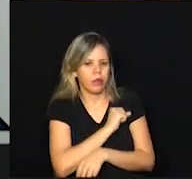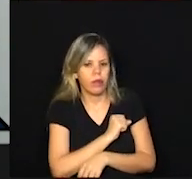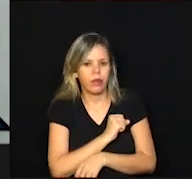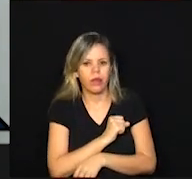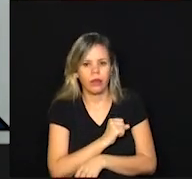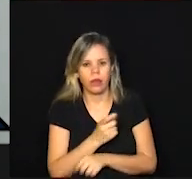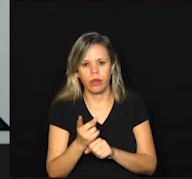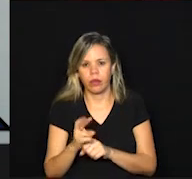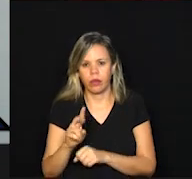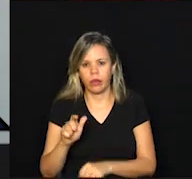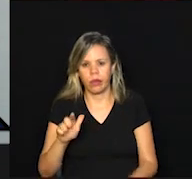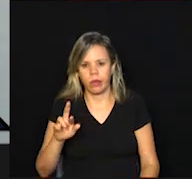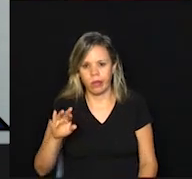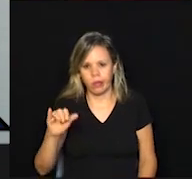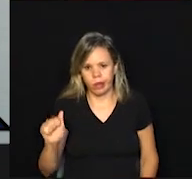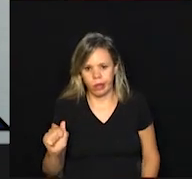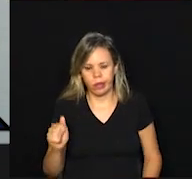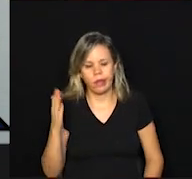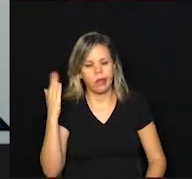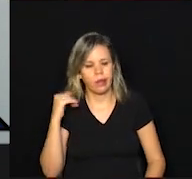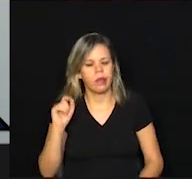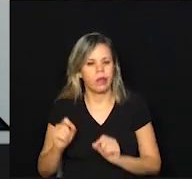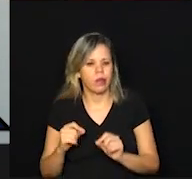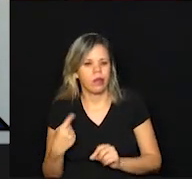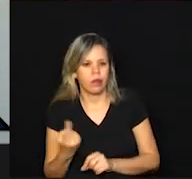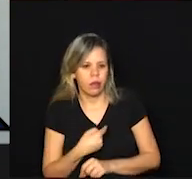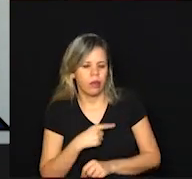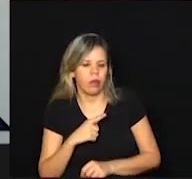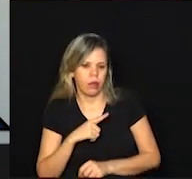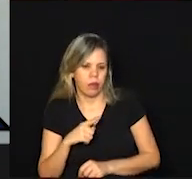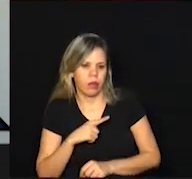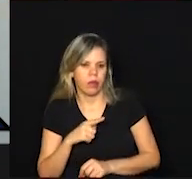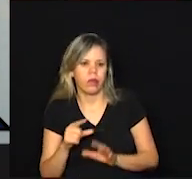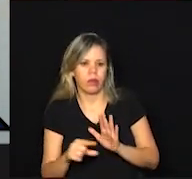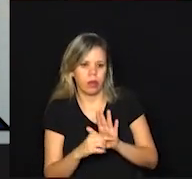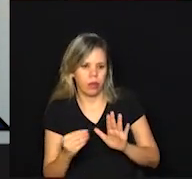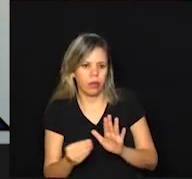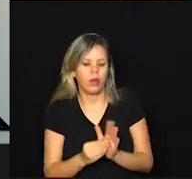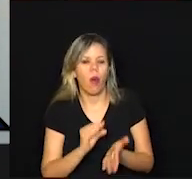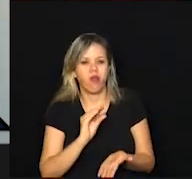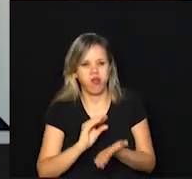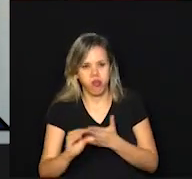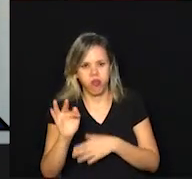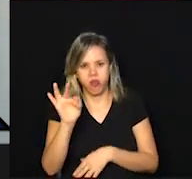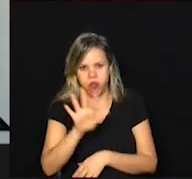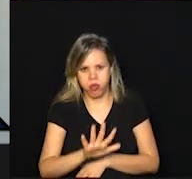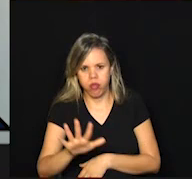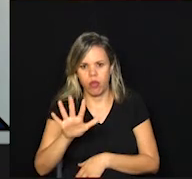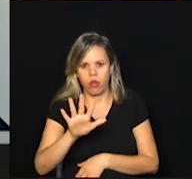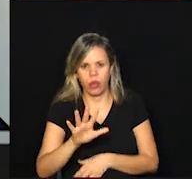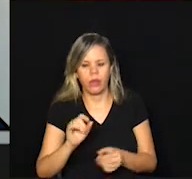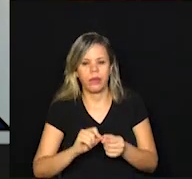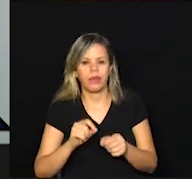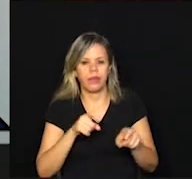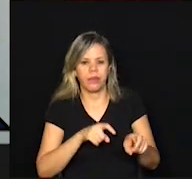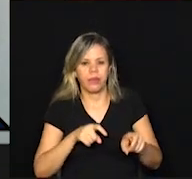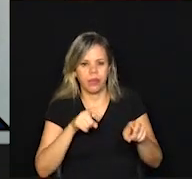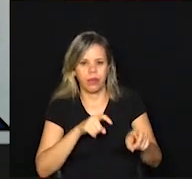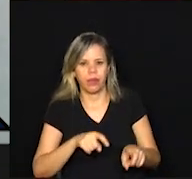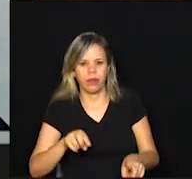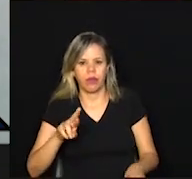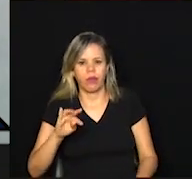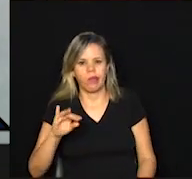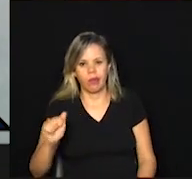a doutora Alessandra sabe que nós te Oi linda agora orçamento Federal para fazenda Roseira